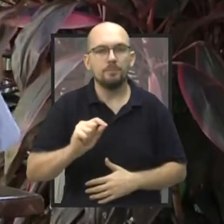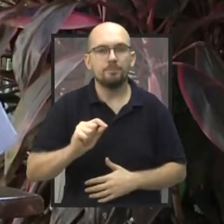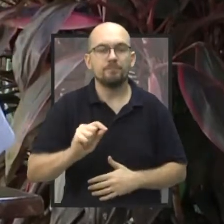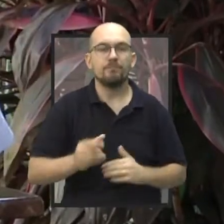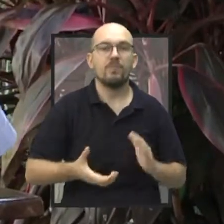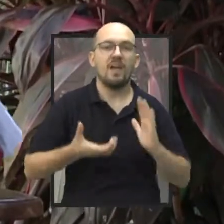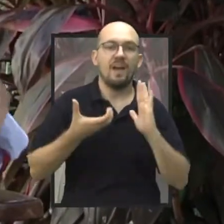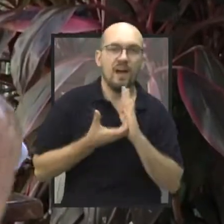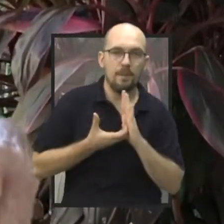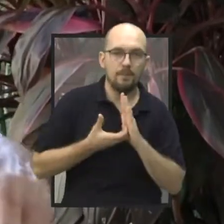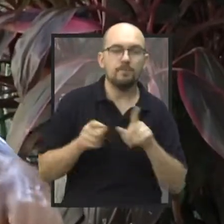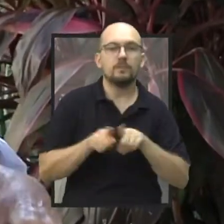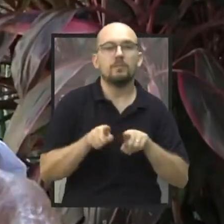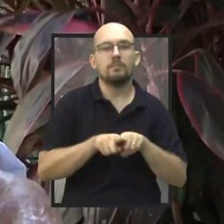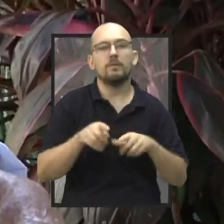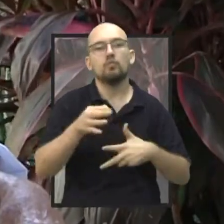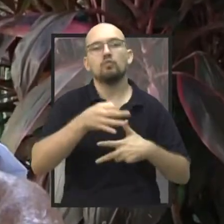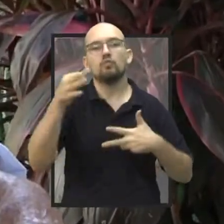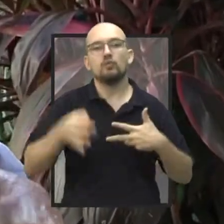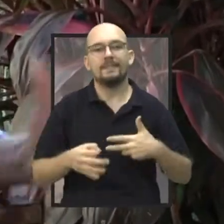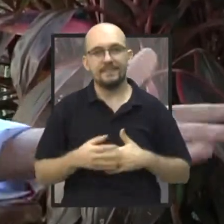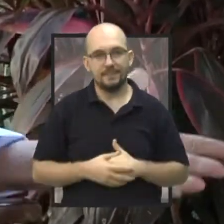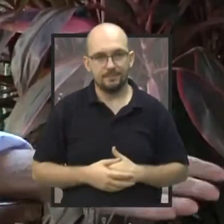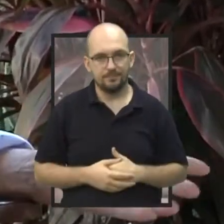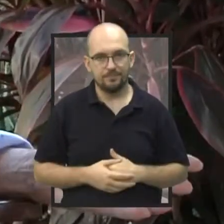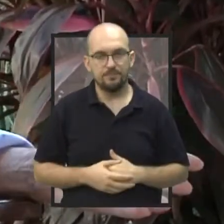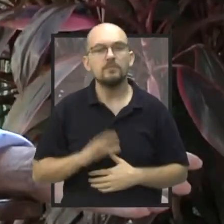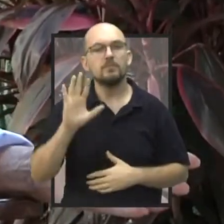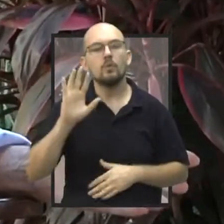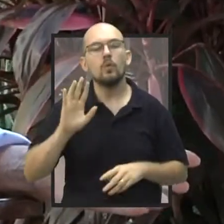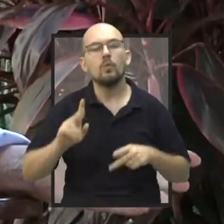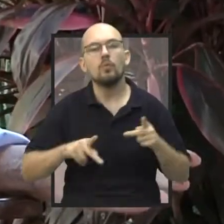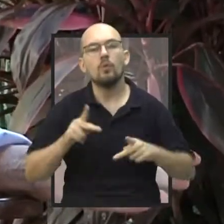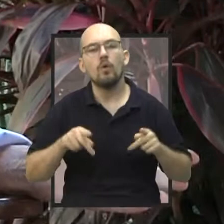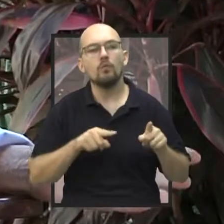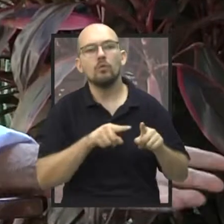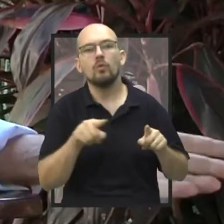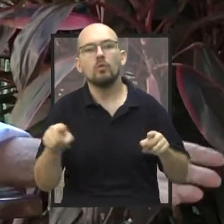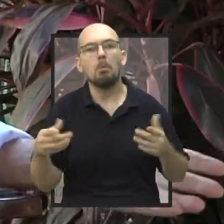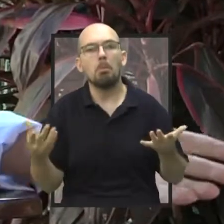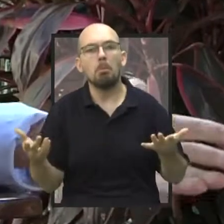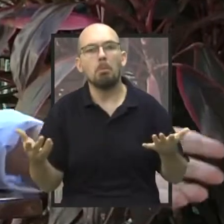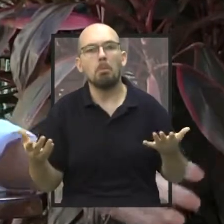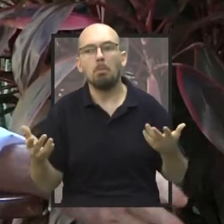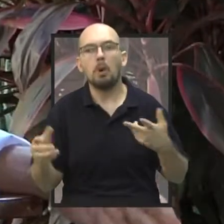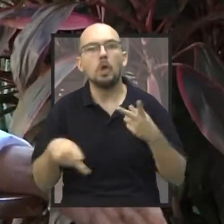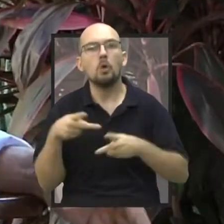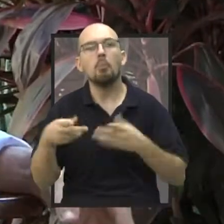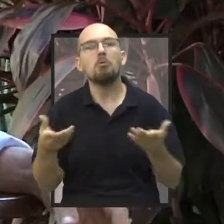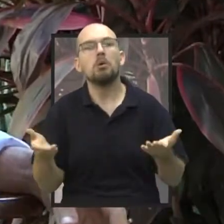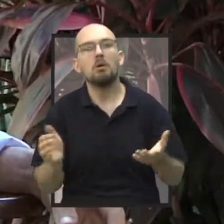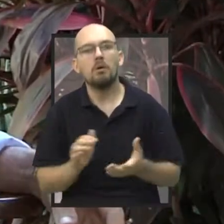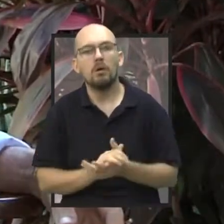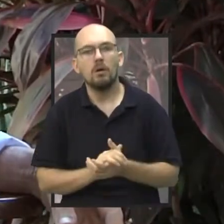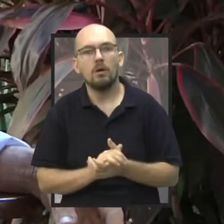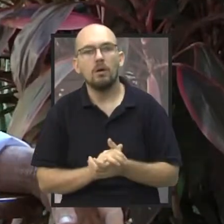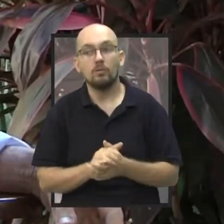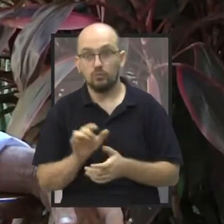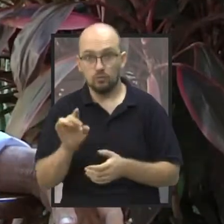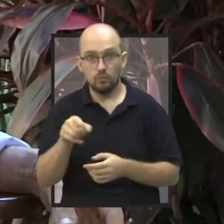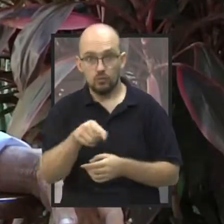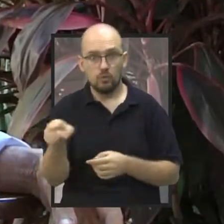ao Judiciário. E o povo? Tudo que o povo pode fazer, o povo